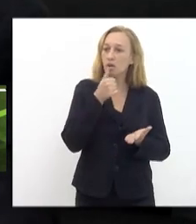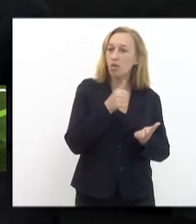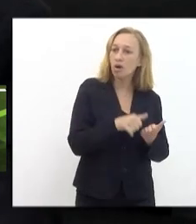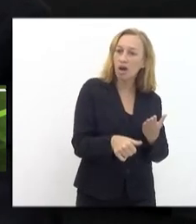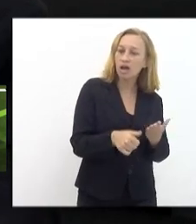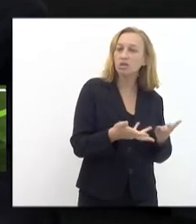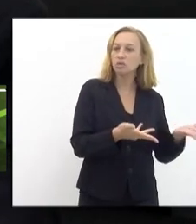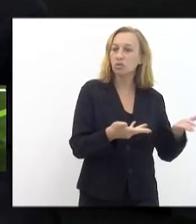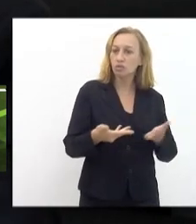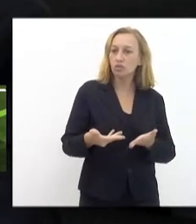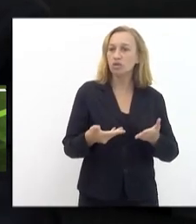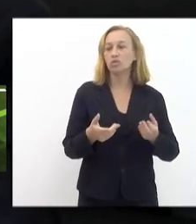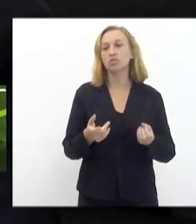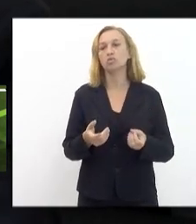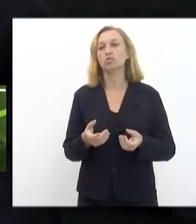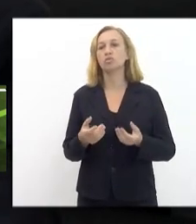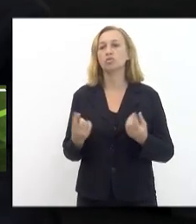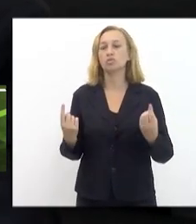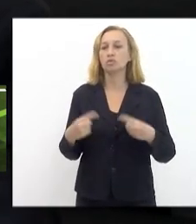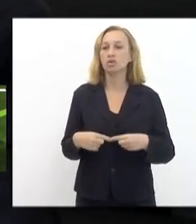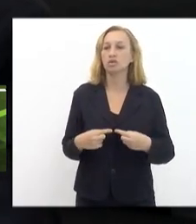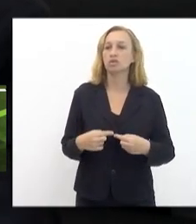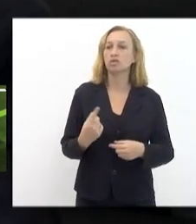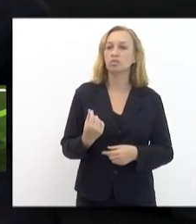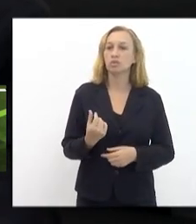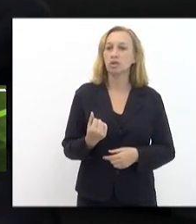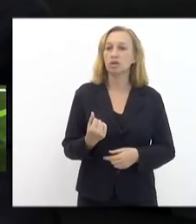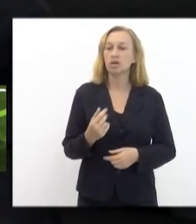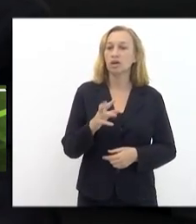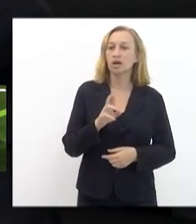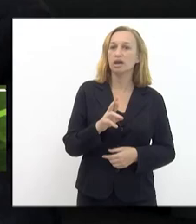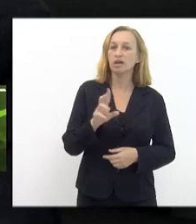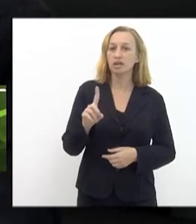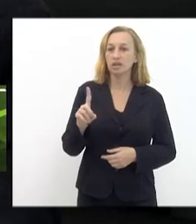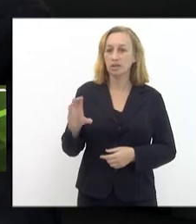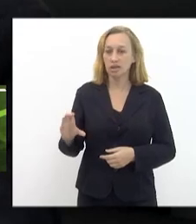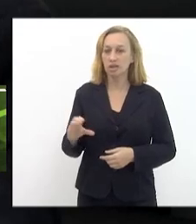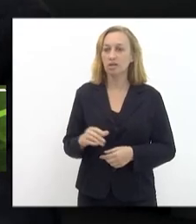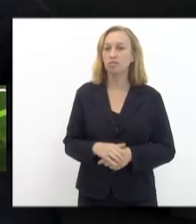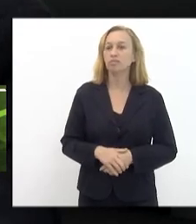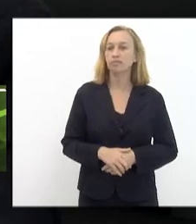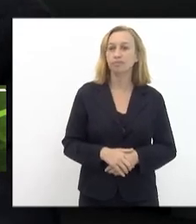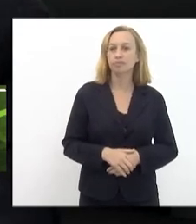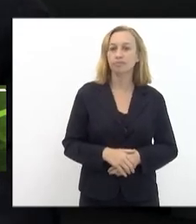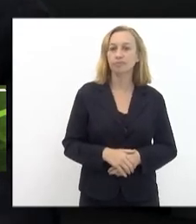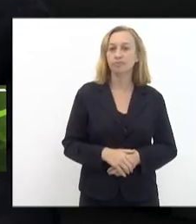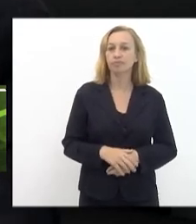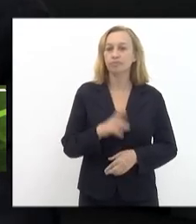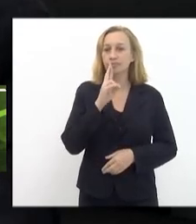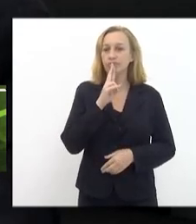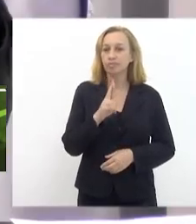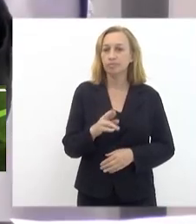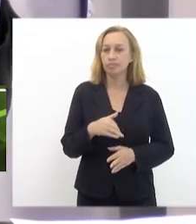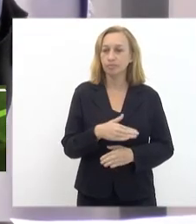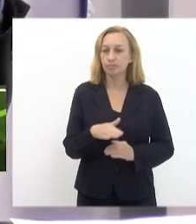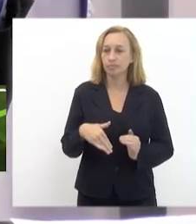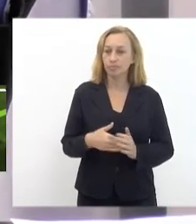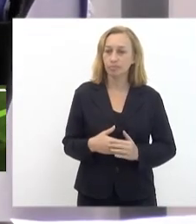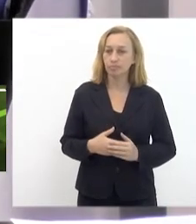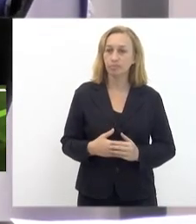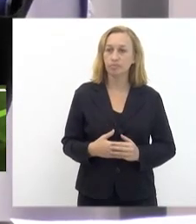concorrência e o que que é RDC porque eu acho que com essa resposta